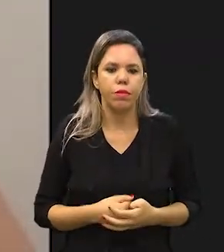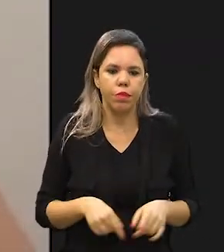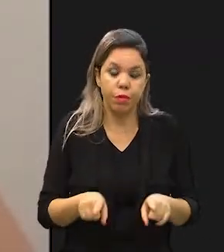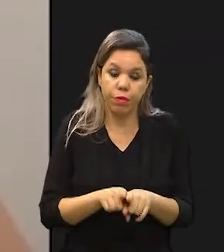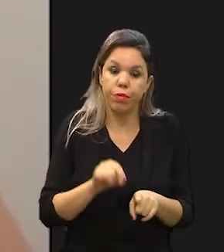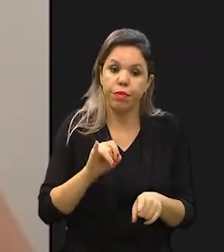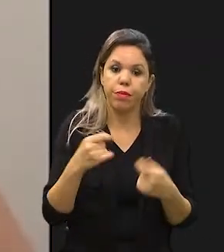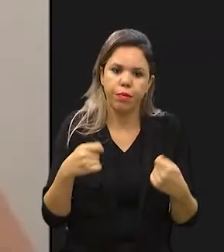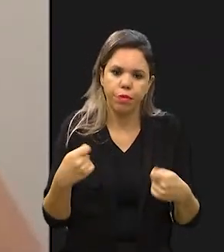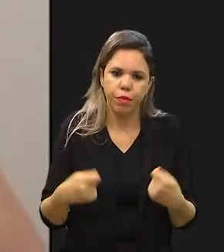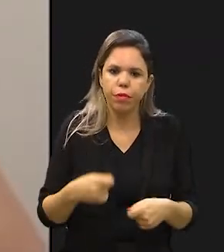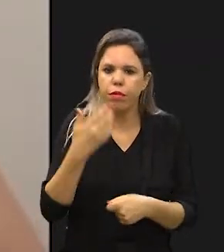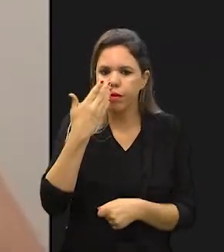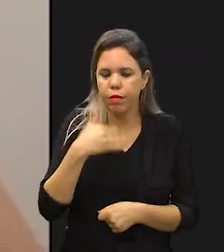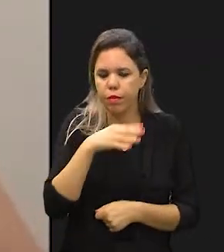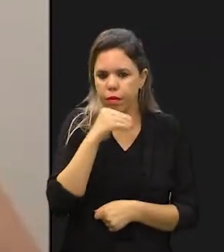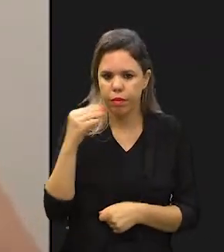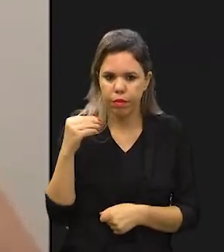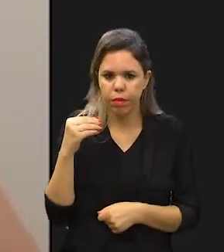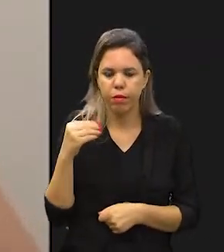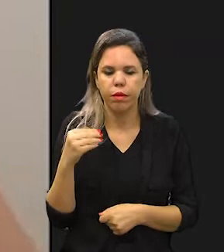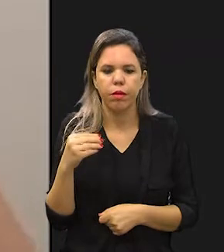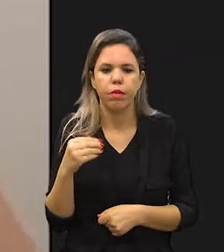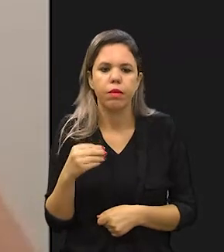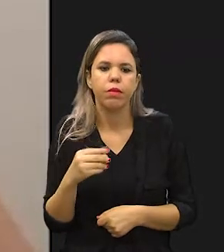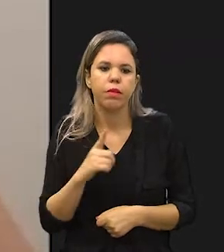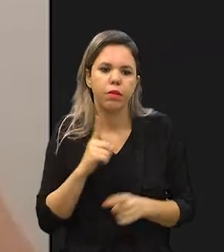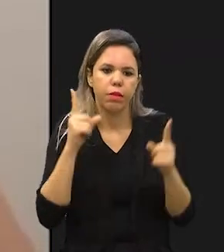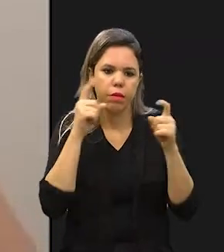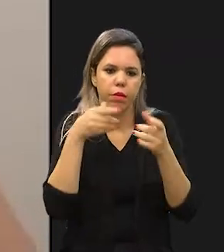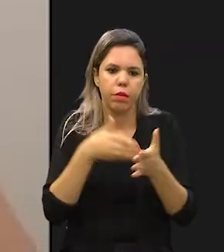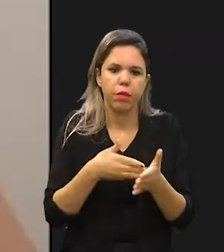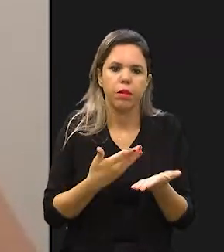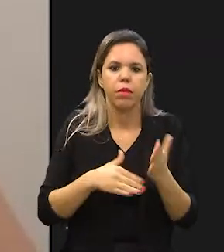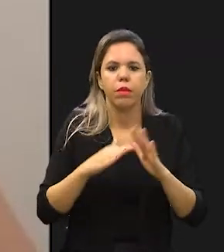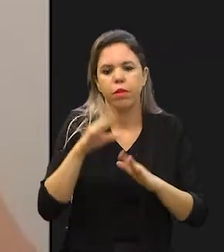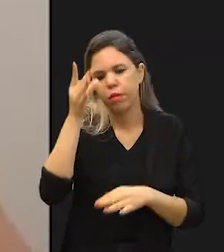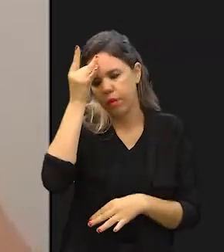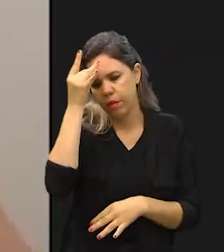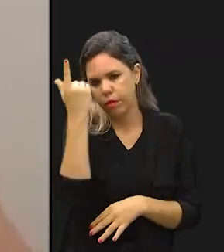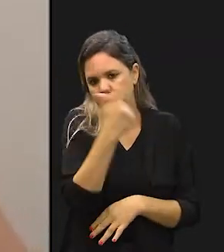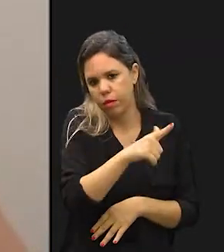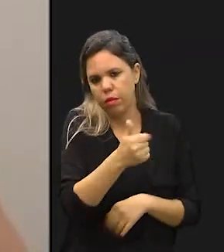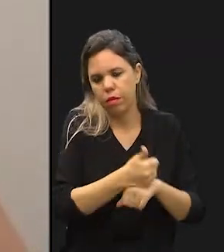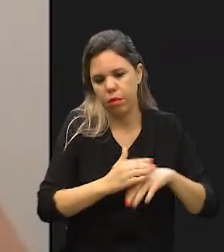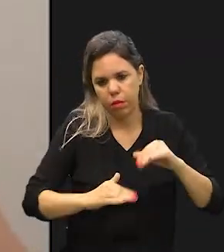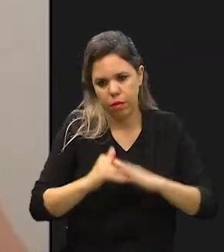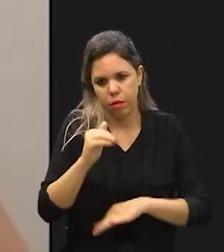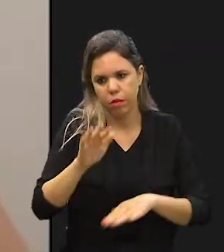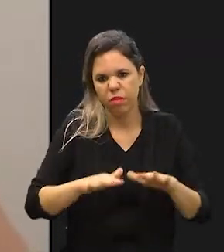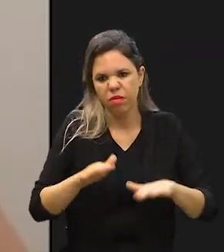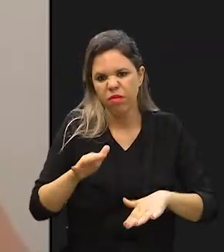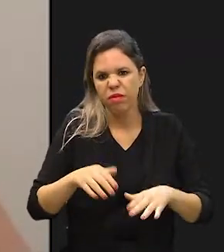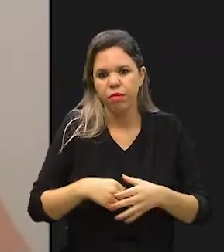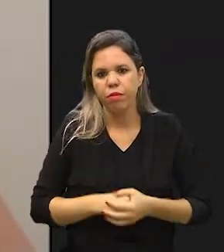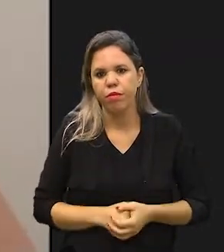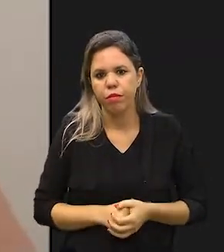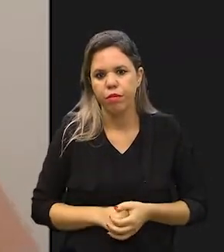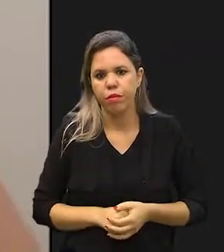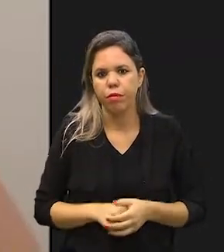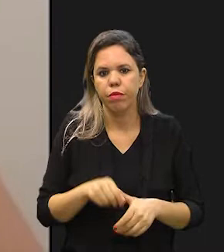se necessário, para criança e adolescente, quando eles têm uma dificuldade escolar maior, a gente recomenda outros profissionais, muitas vezes